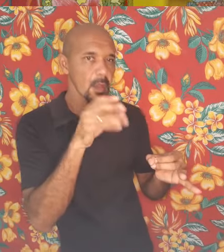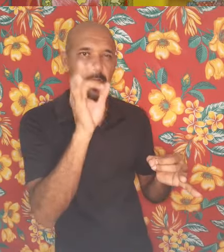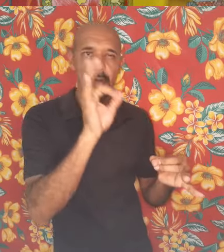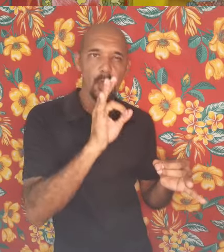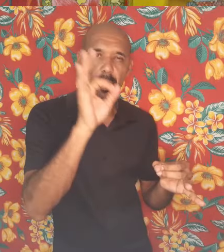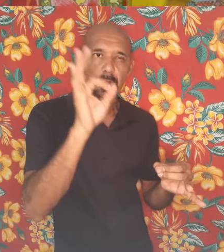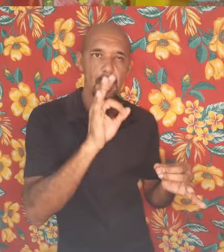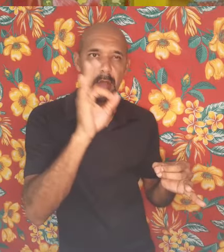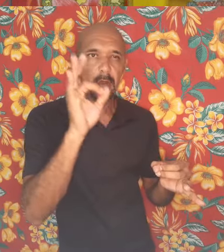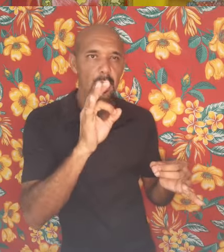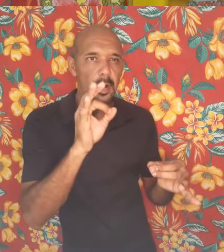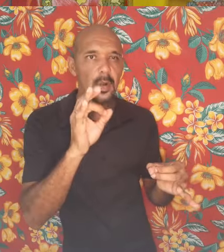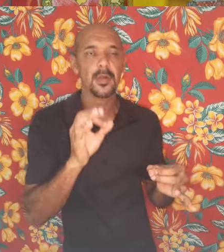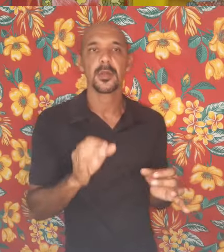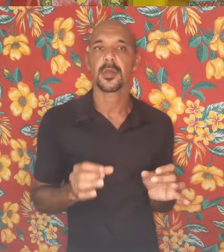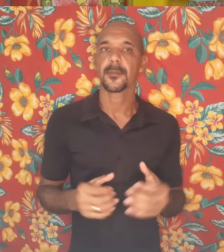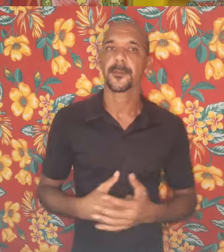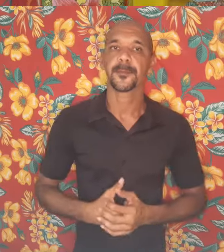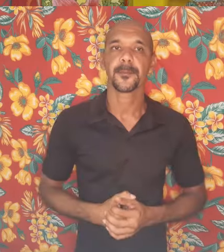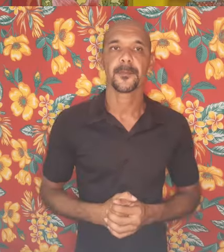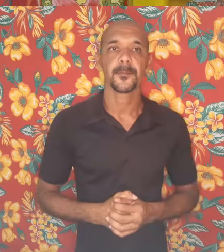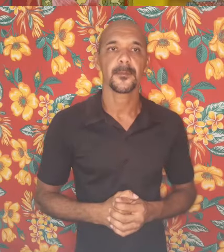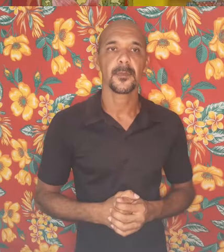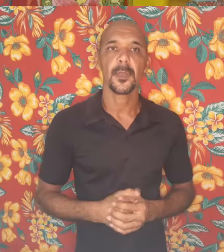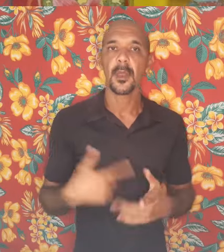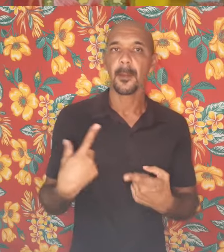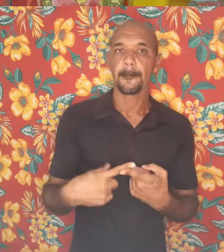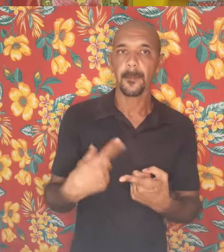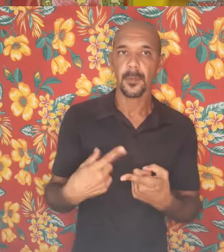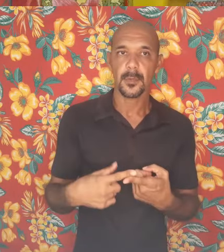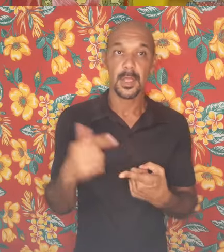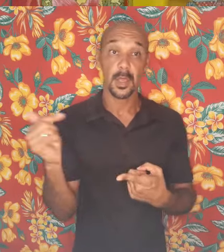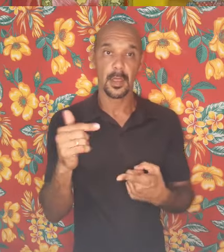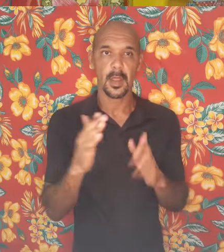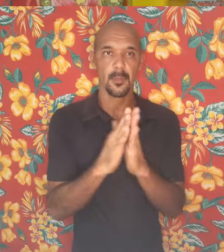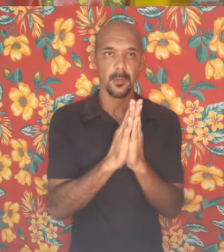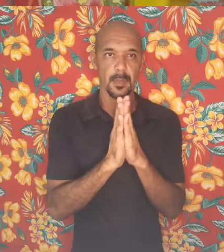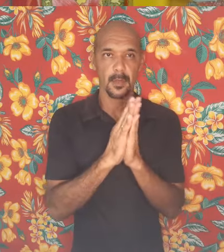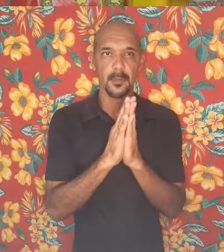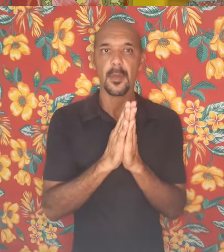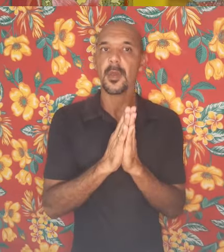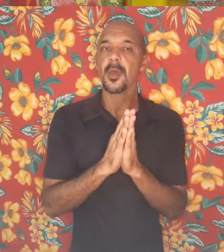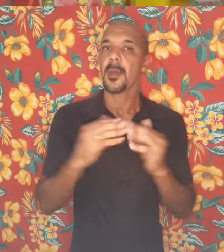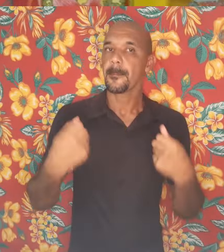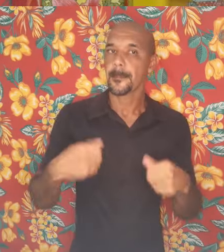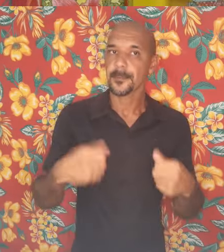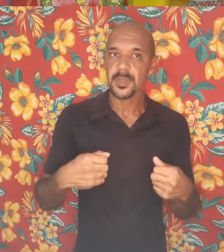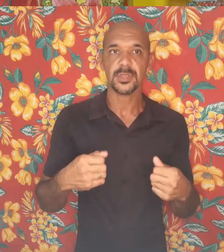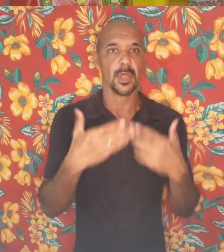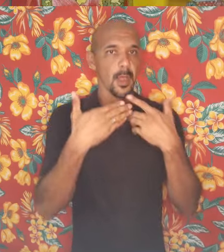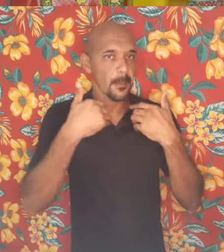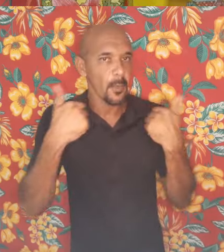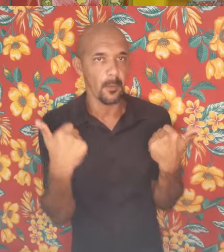os lados, tentando ajustar todas as posições do boneco, tá bom? Então,